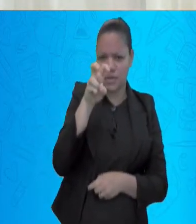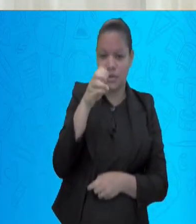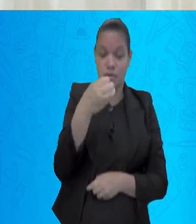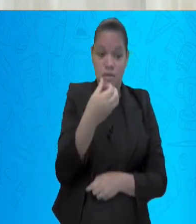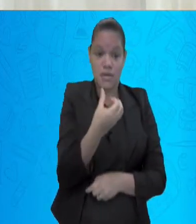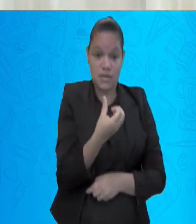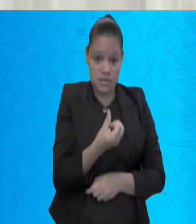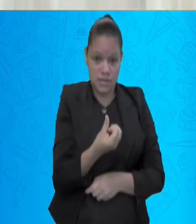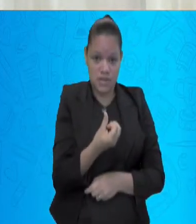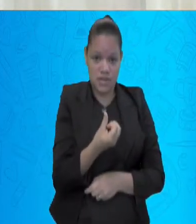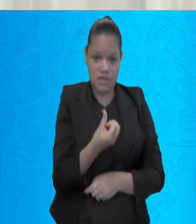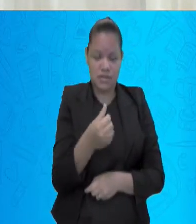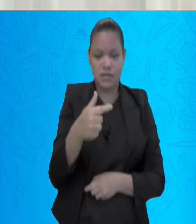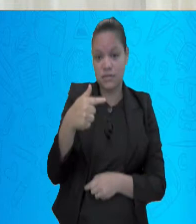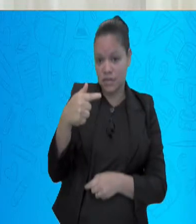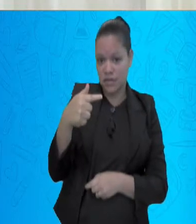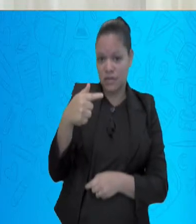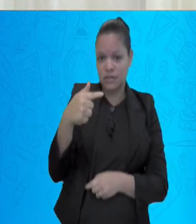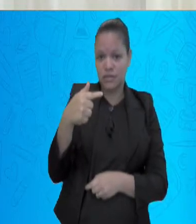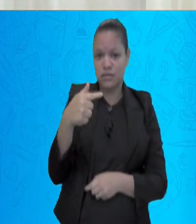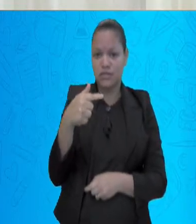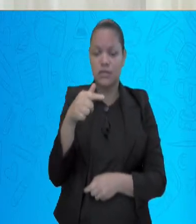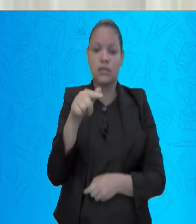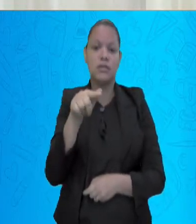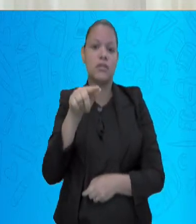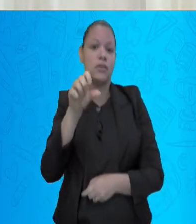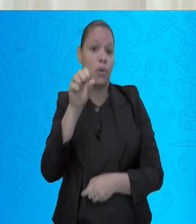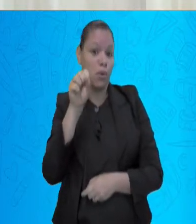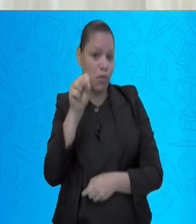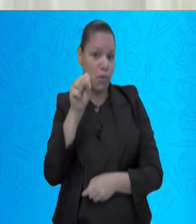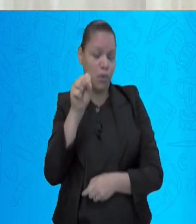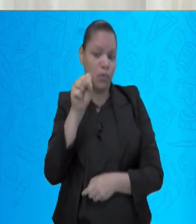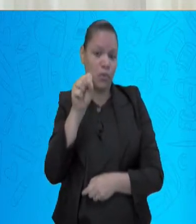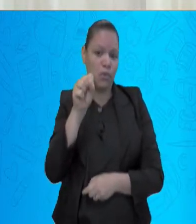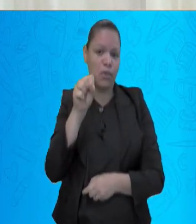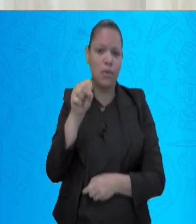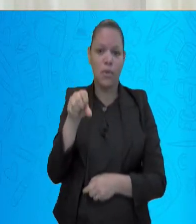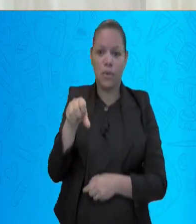6, 7, 8,